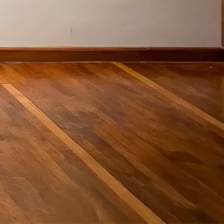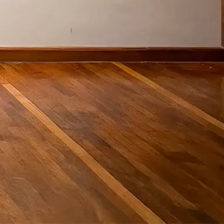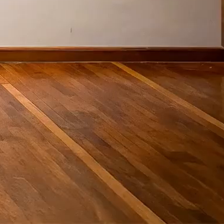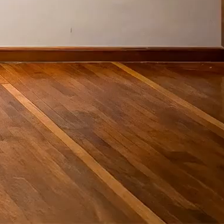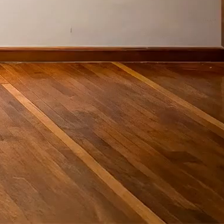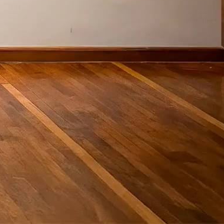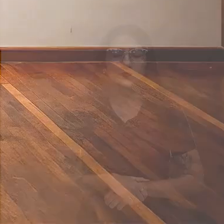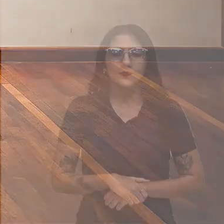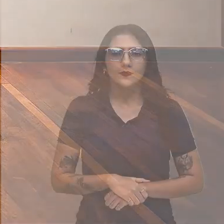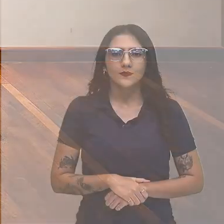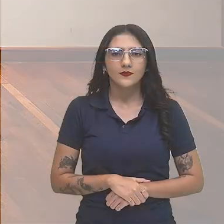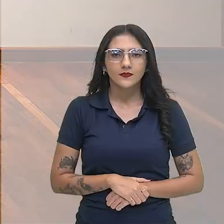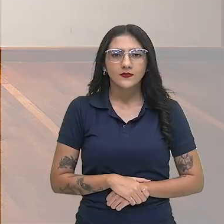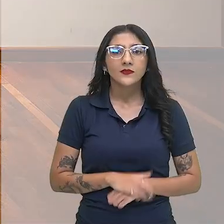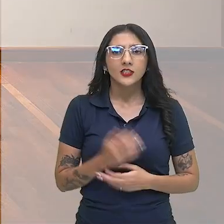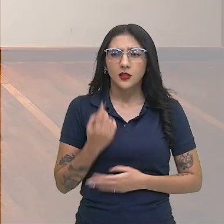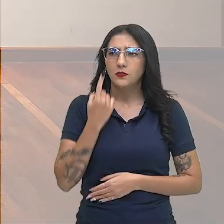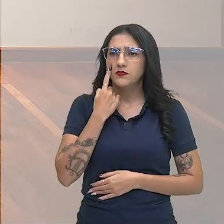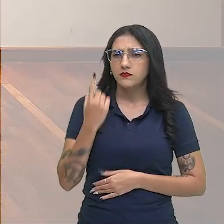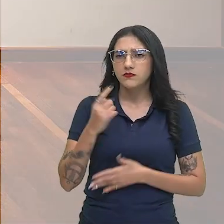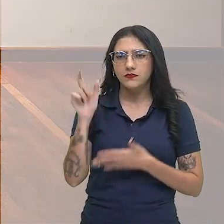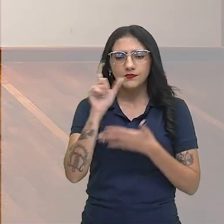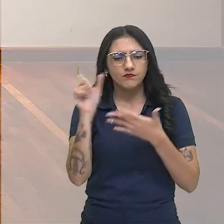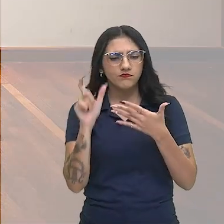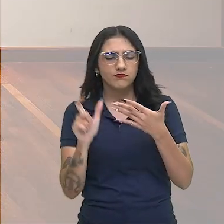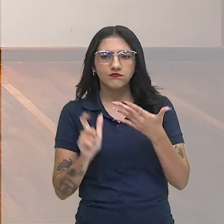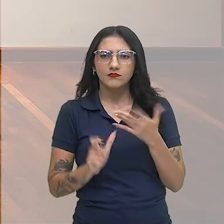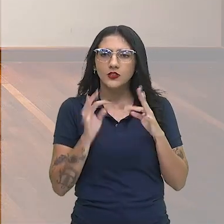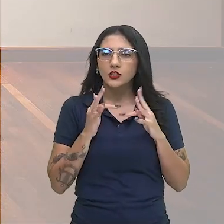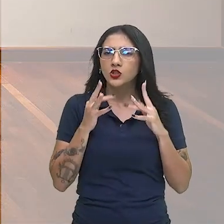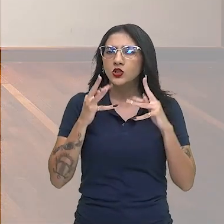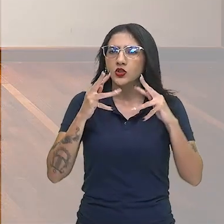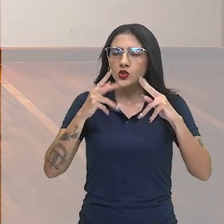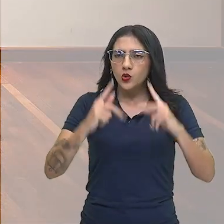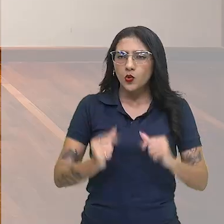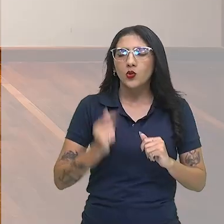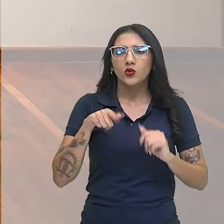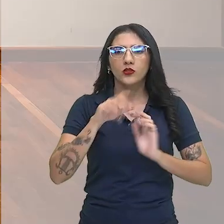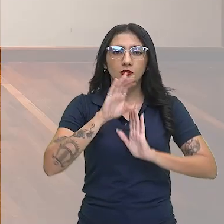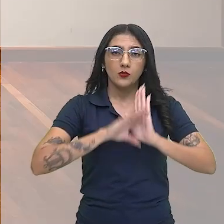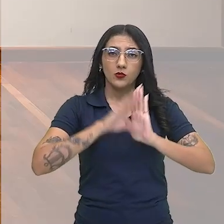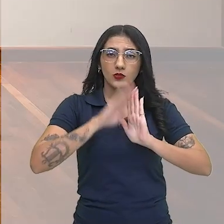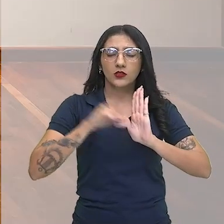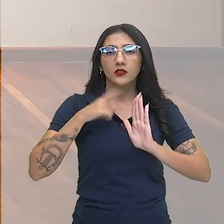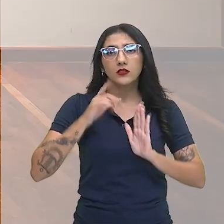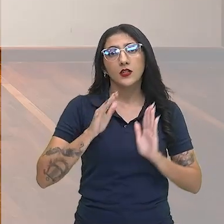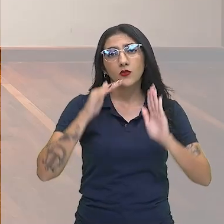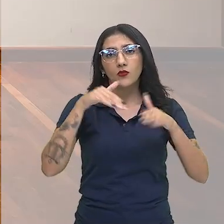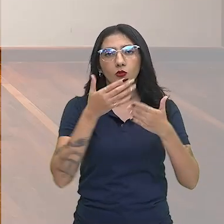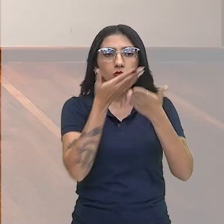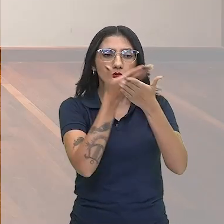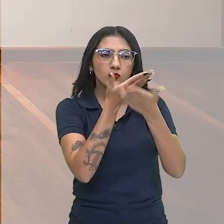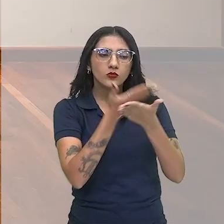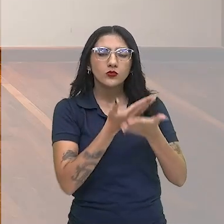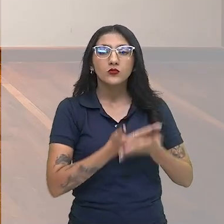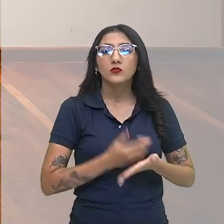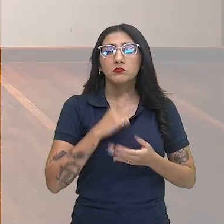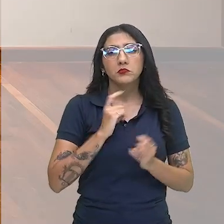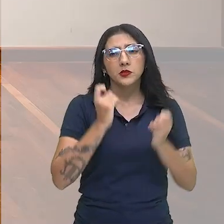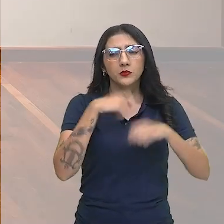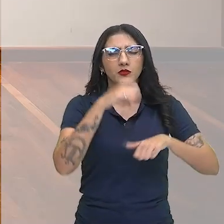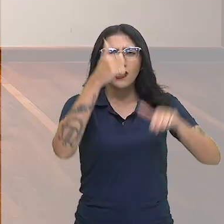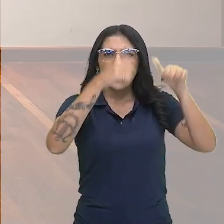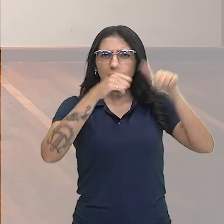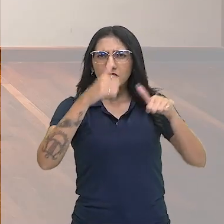Então, vejam, todos esses conceitos aí que nós vimos aí do Marx, ele vai, então, estudar, né, ele traz para poder analisar